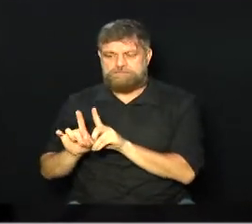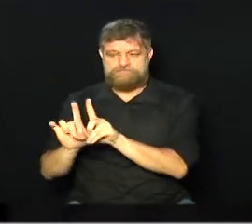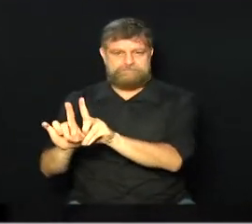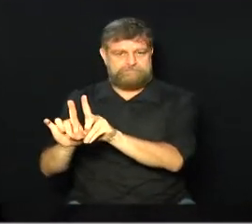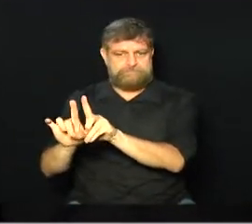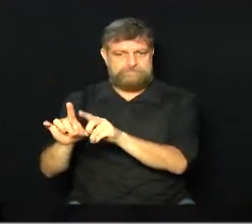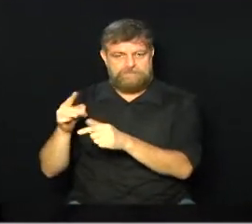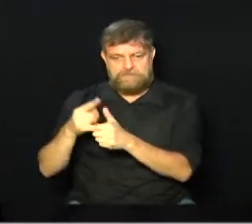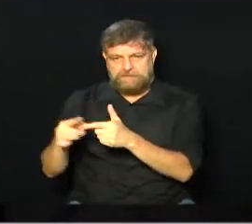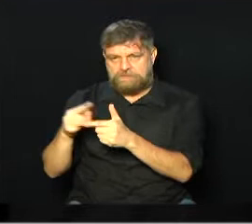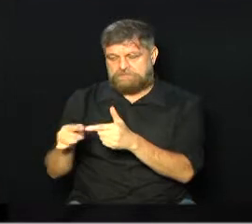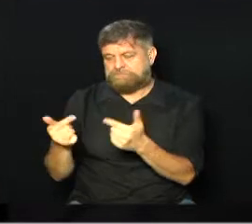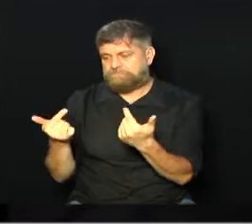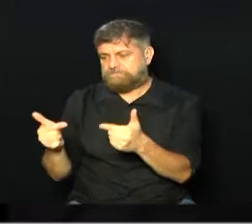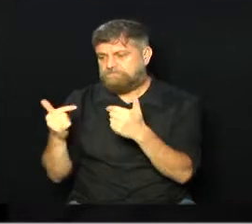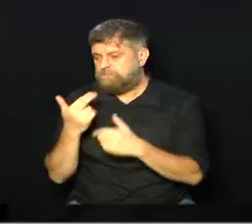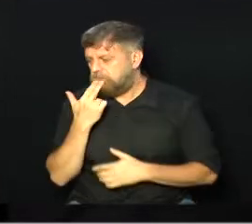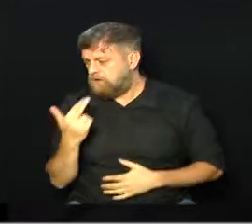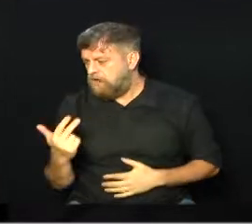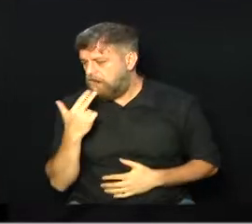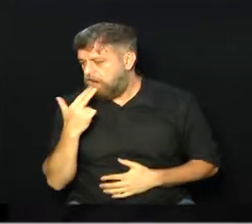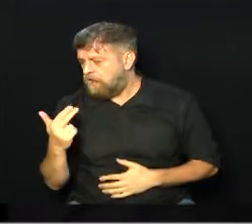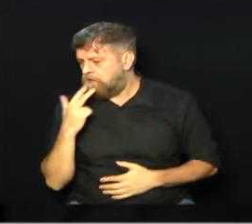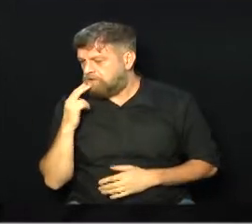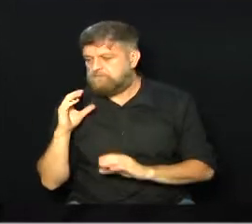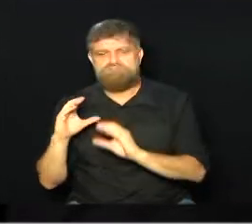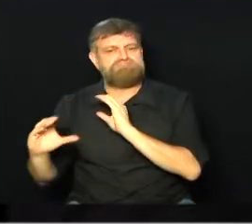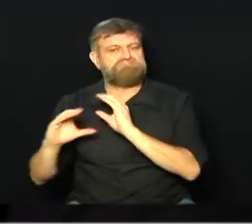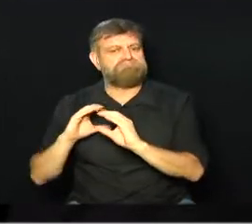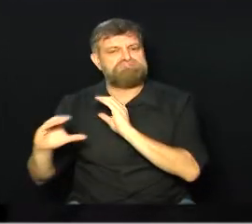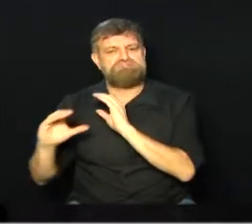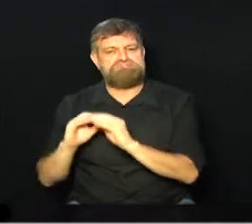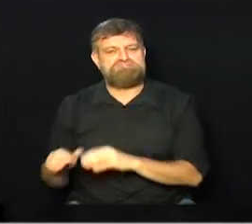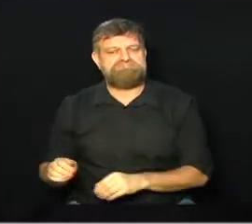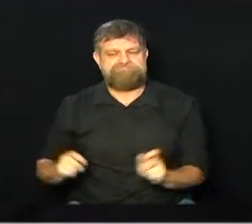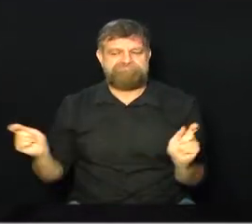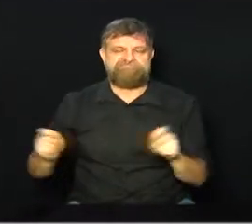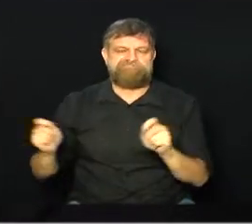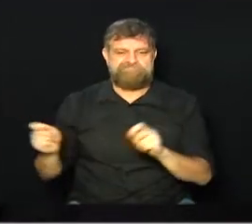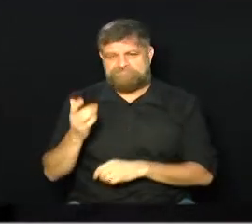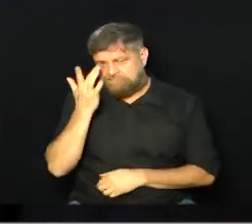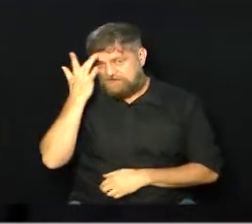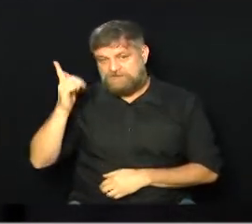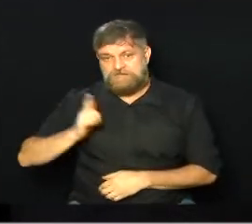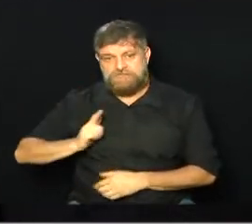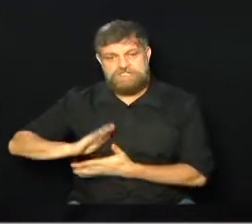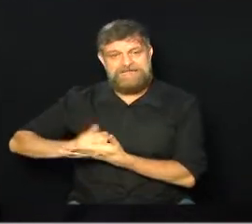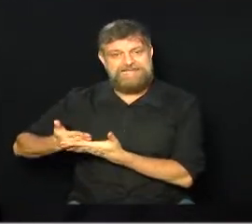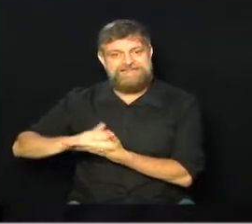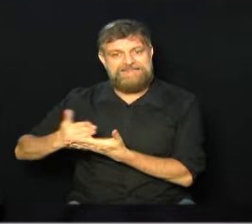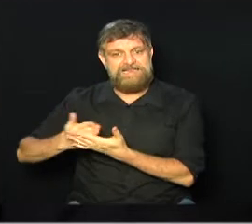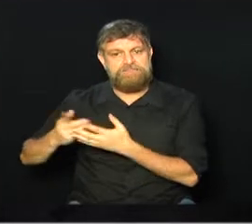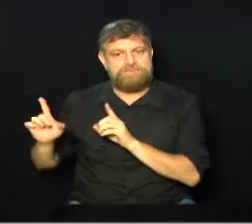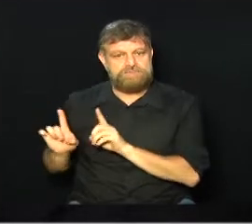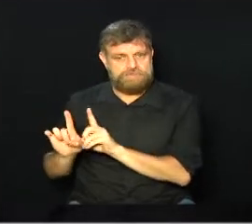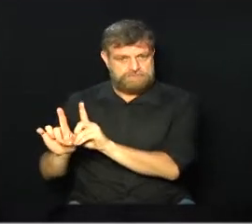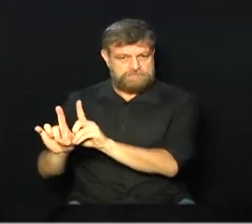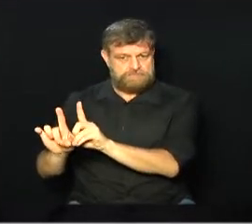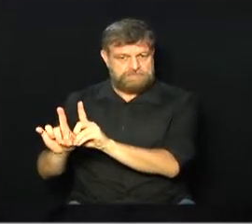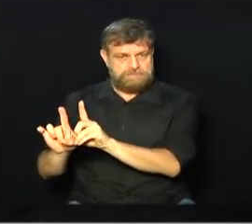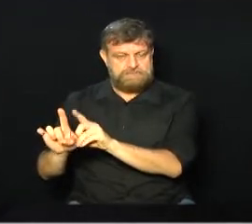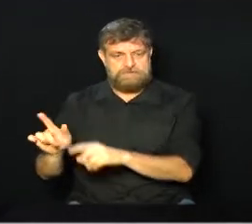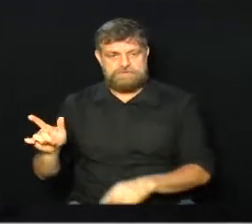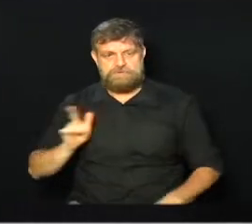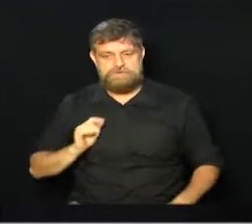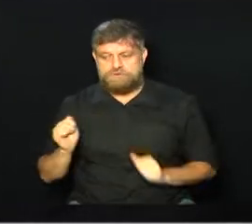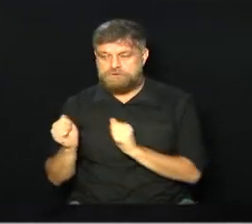problema com a língua. A gente conseguia se comunicar com os tradutores o tempo todo. O tradutor ficava